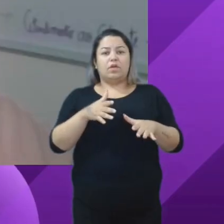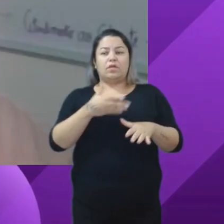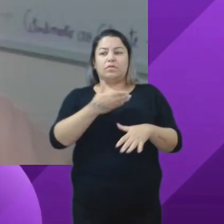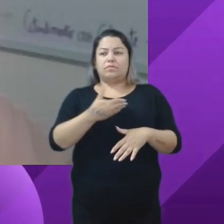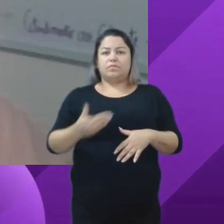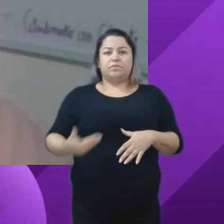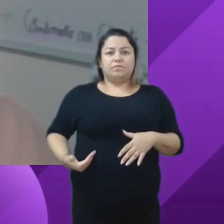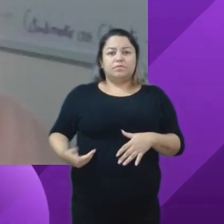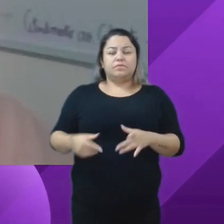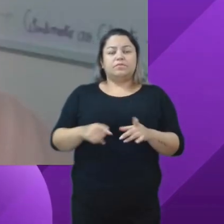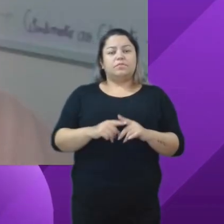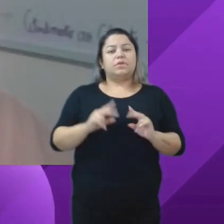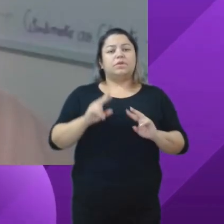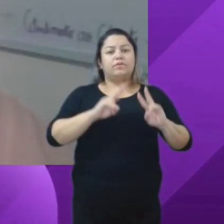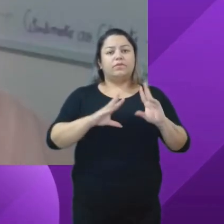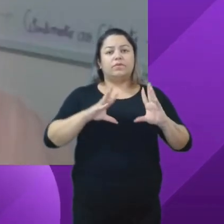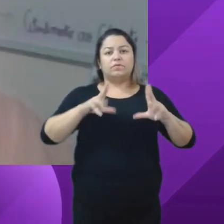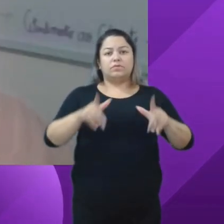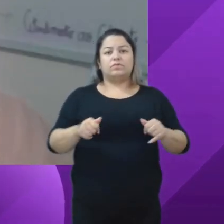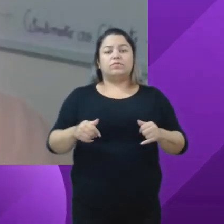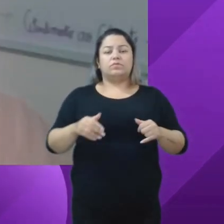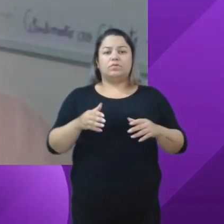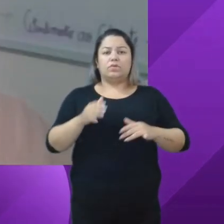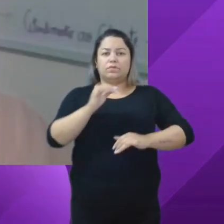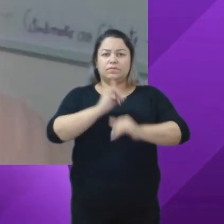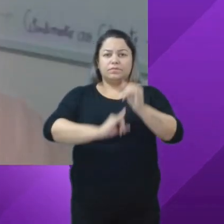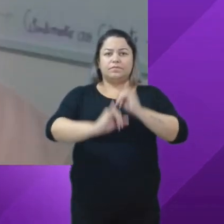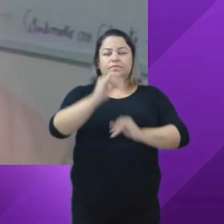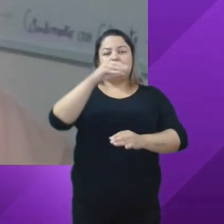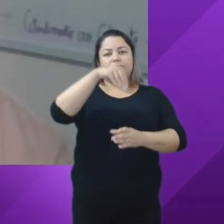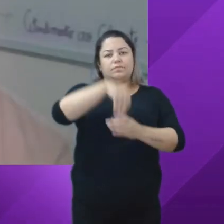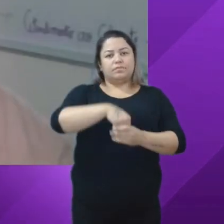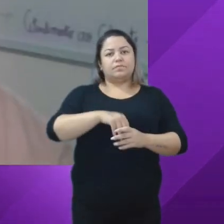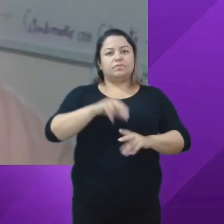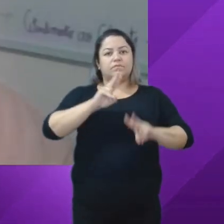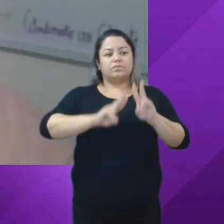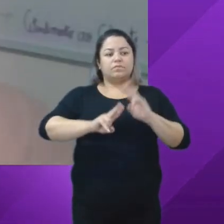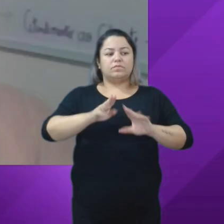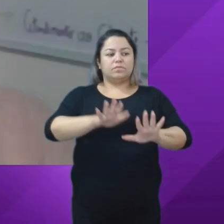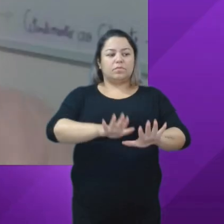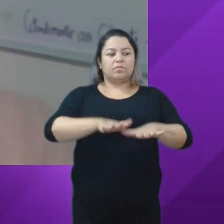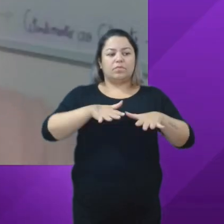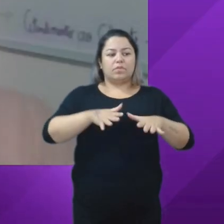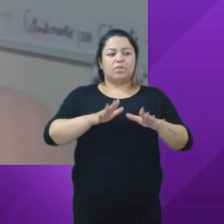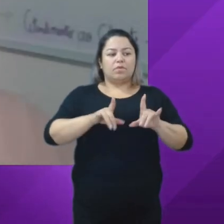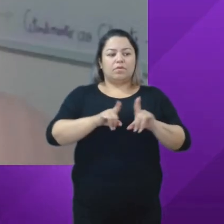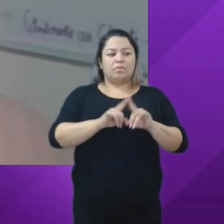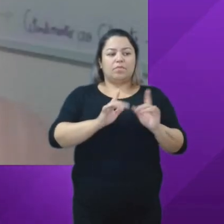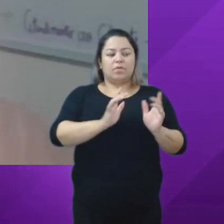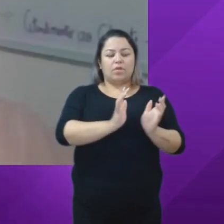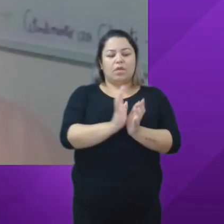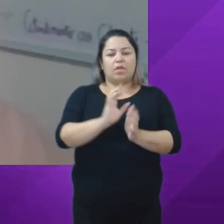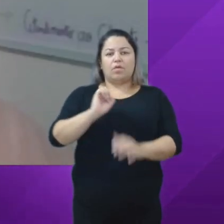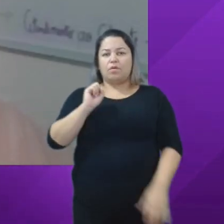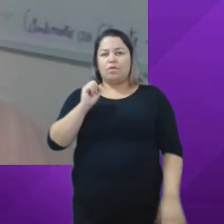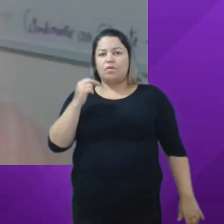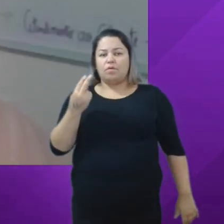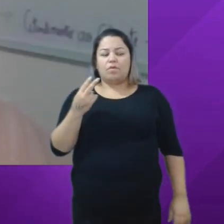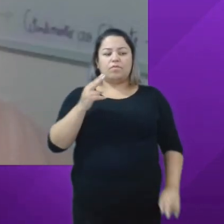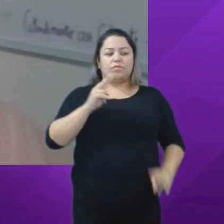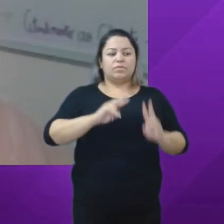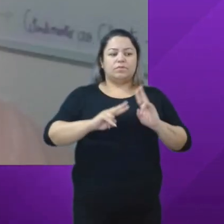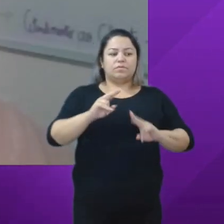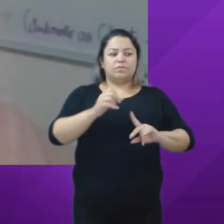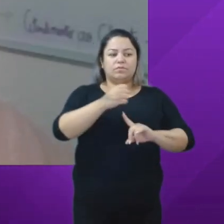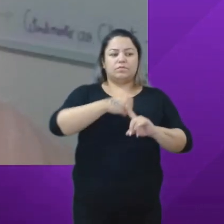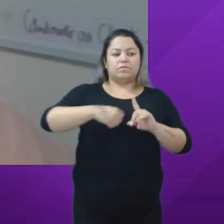veem tudo isso dentro do universo digital, seja assistindo às sessões públicas nas redes, ou acompanhando as redes sociais do